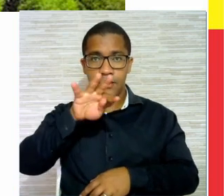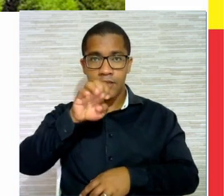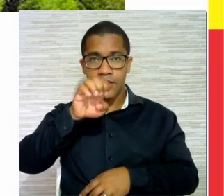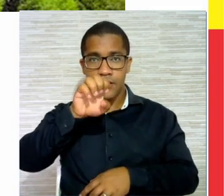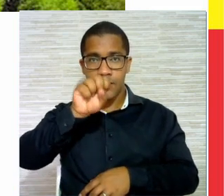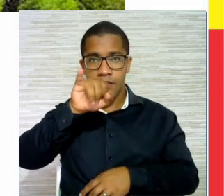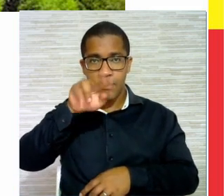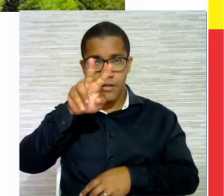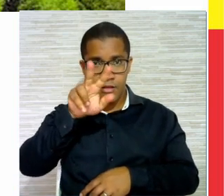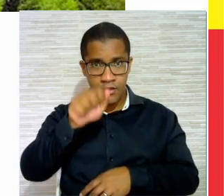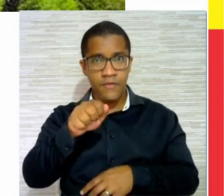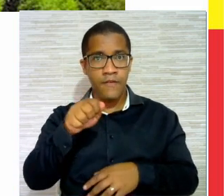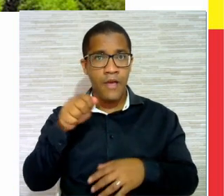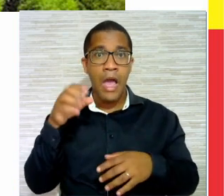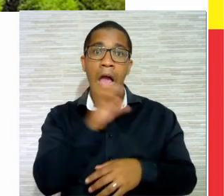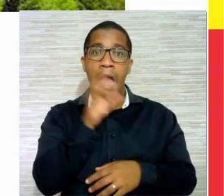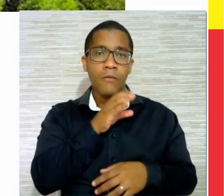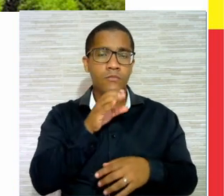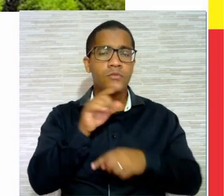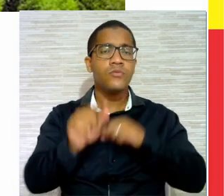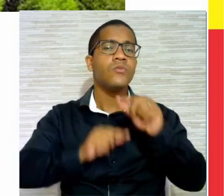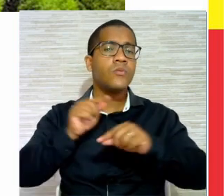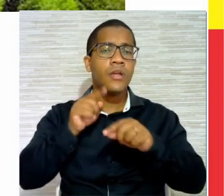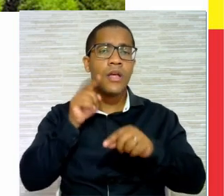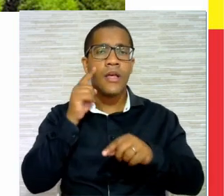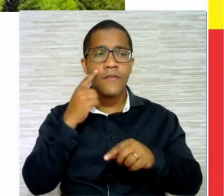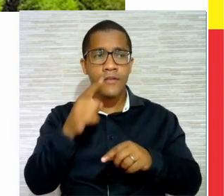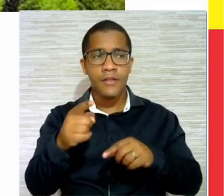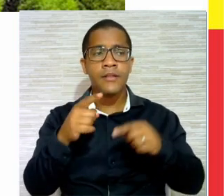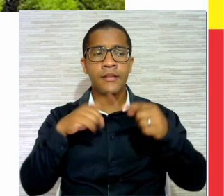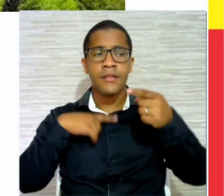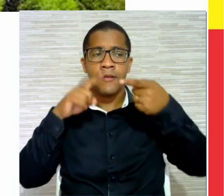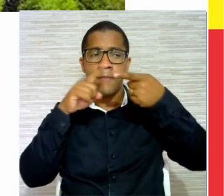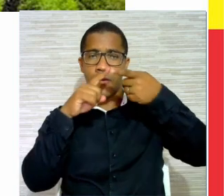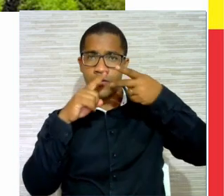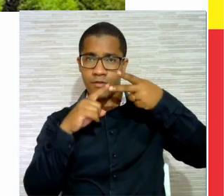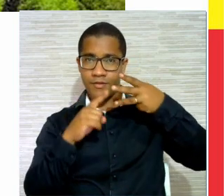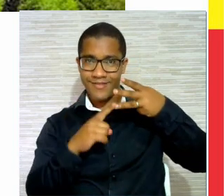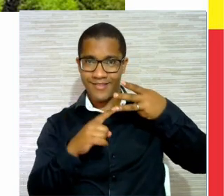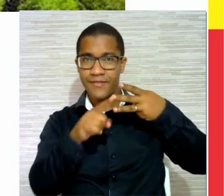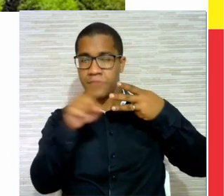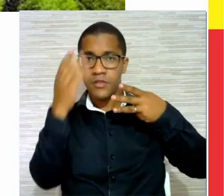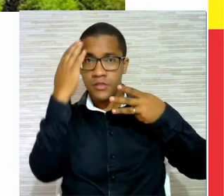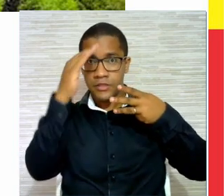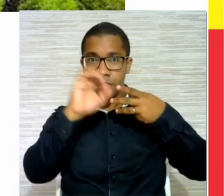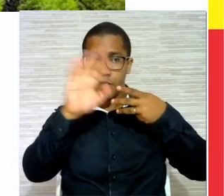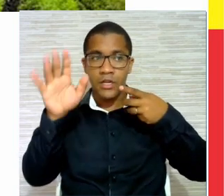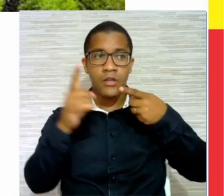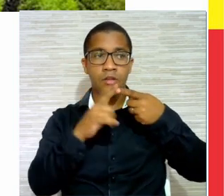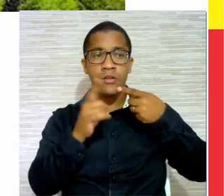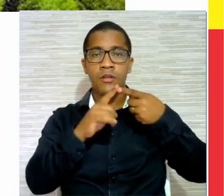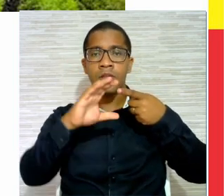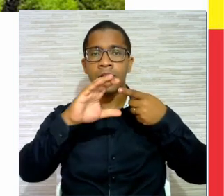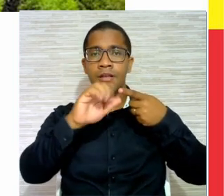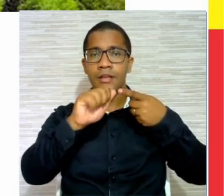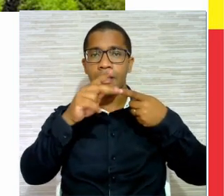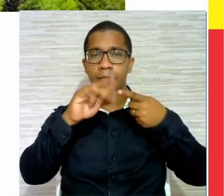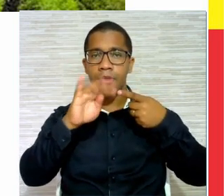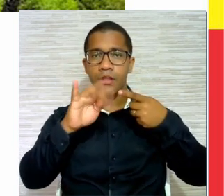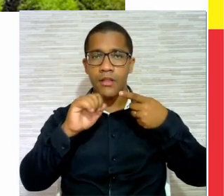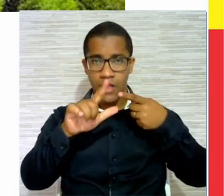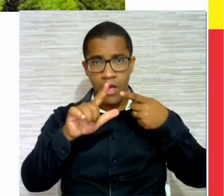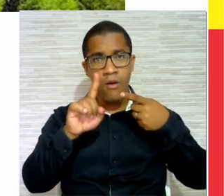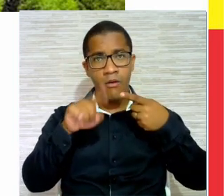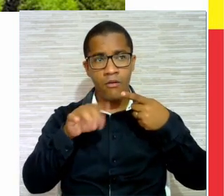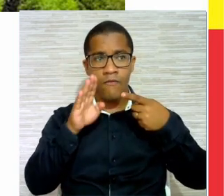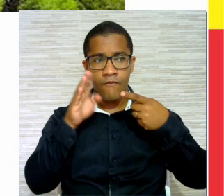colocou alguns pontos para que vocês entendam sobre essa agricultura intensiva, né? Então a gente vai ver o capital, que é o principal fator